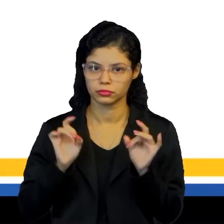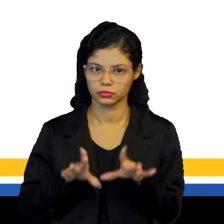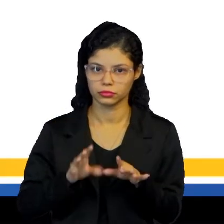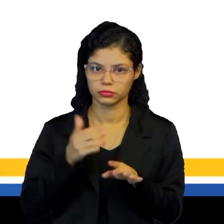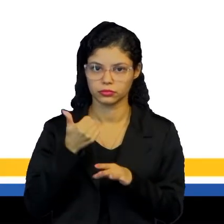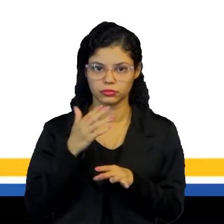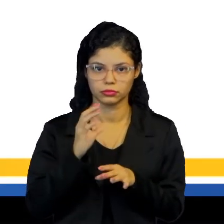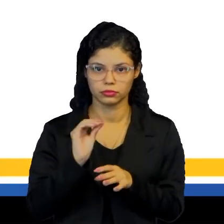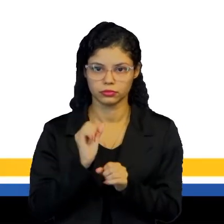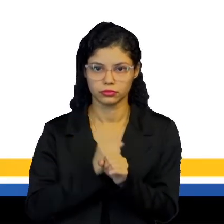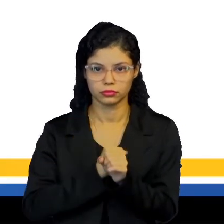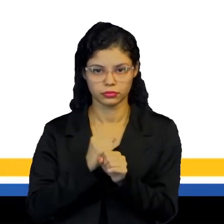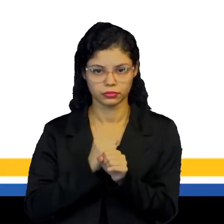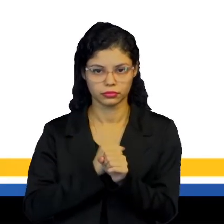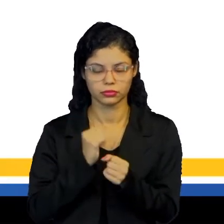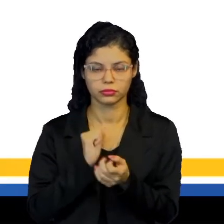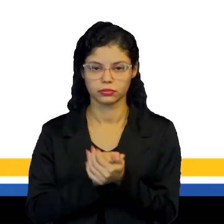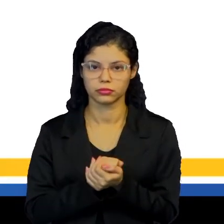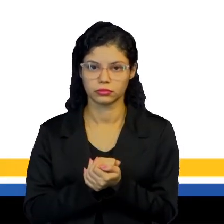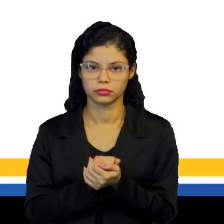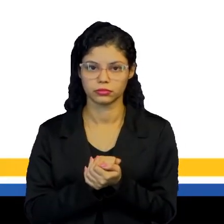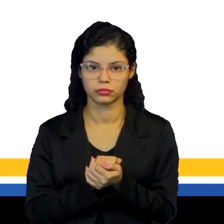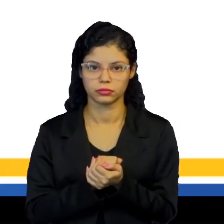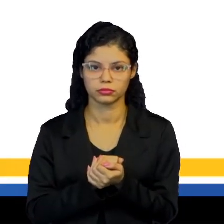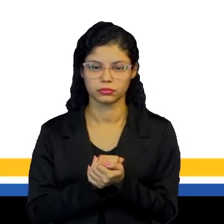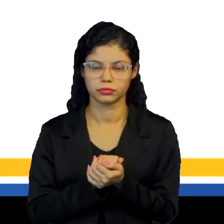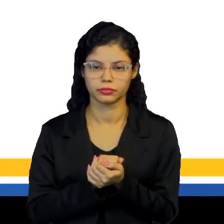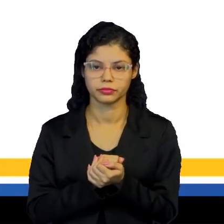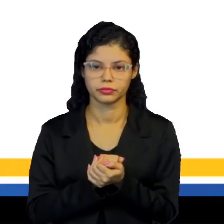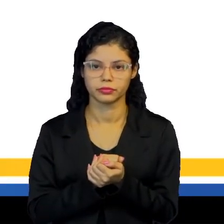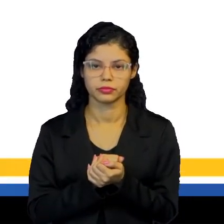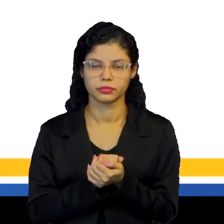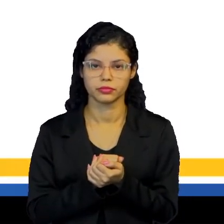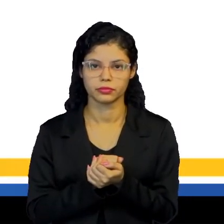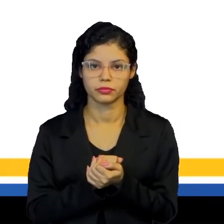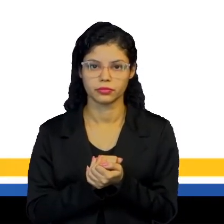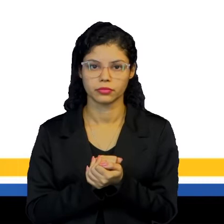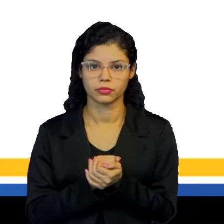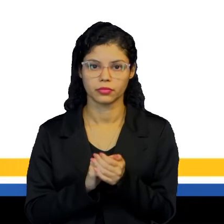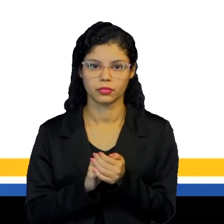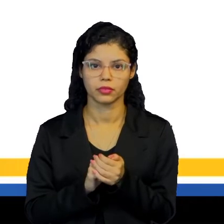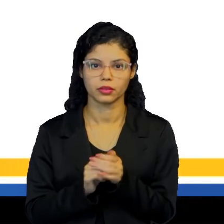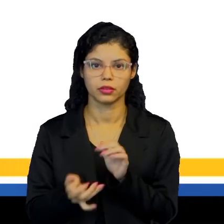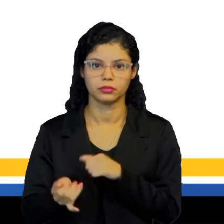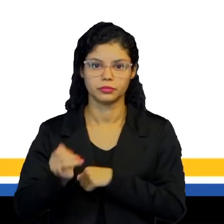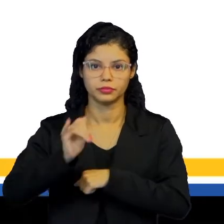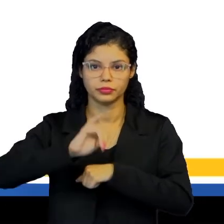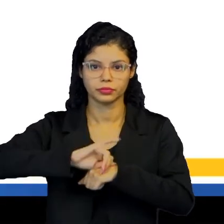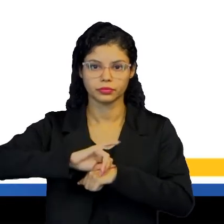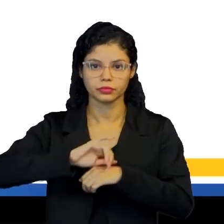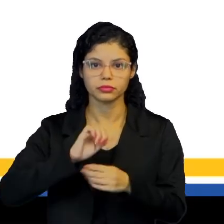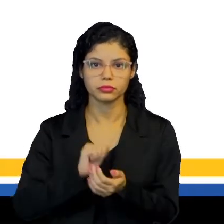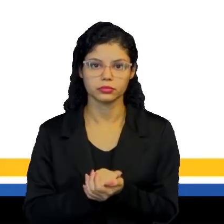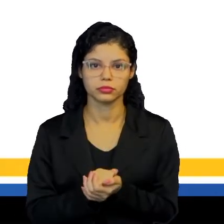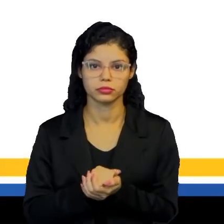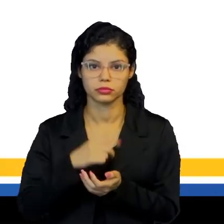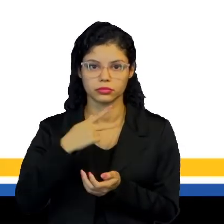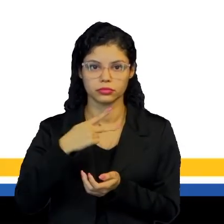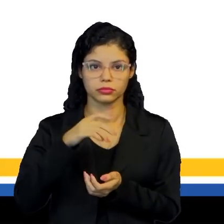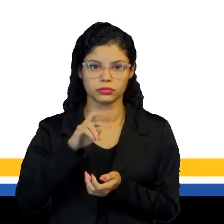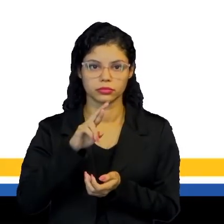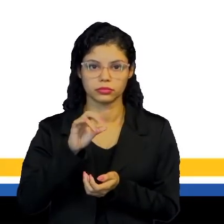últimos 10 anos, o consumo, olha, por capital, nesse caso aí, ó, per